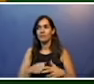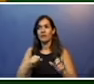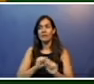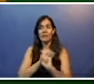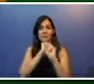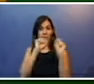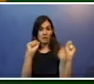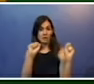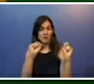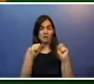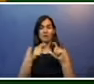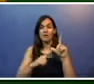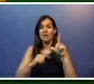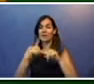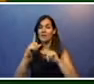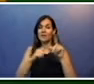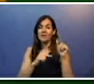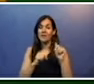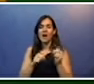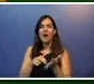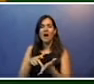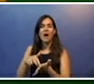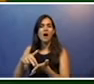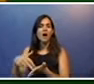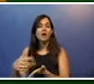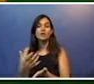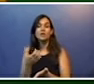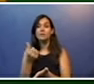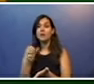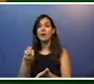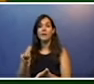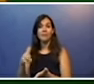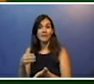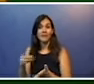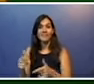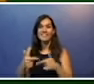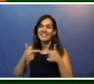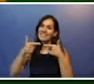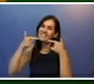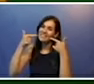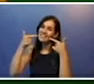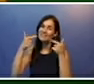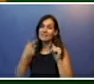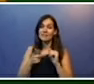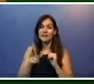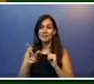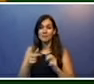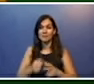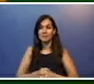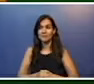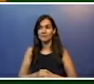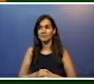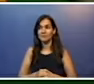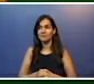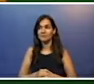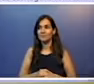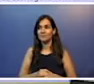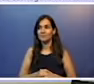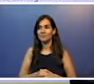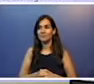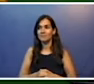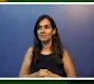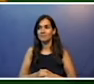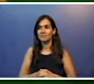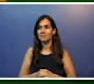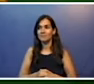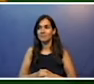que brilha, ande umas 6 milhas, sempre com um sorriso. Pronto a abrir-se em riso. Tá bom?